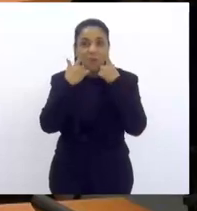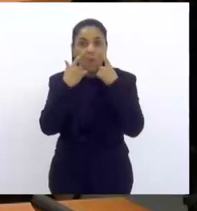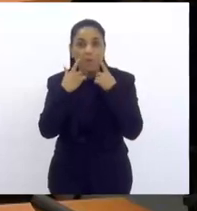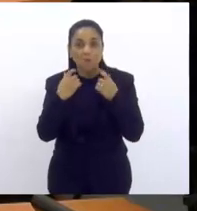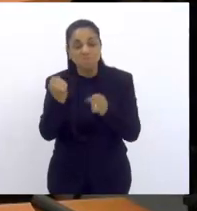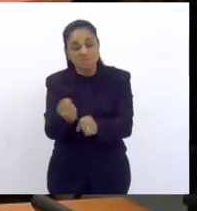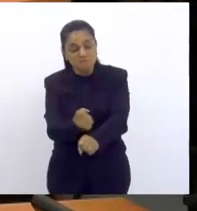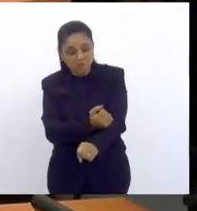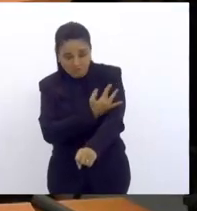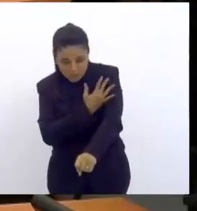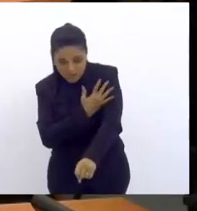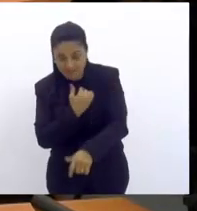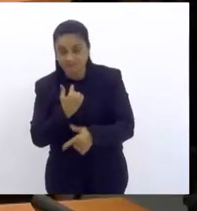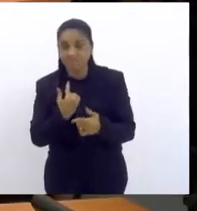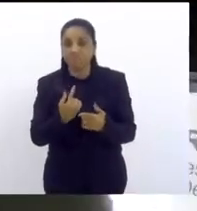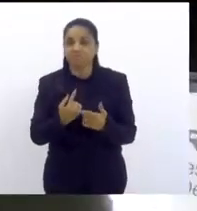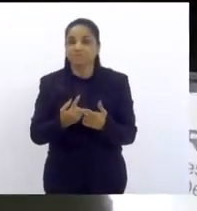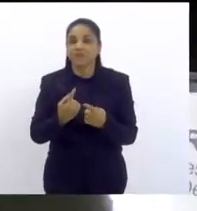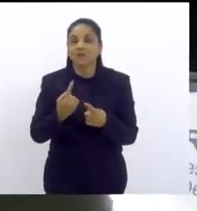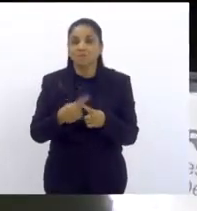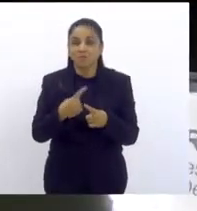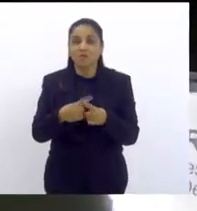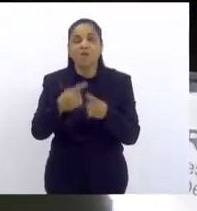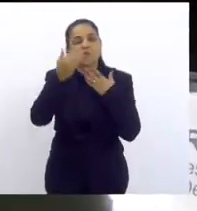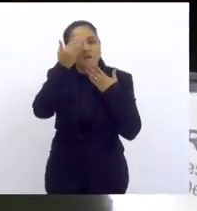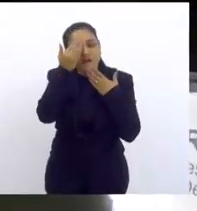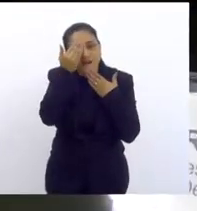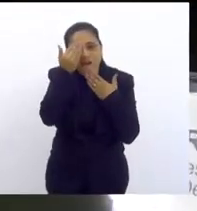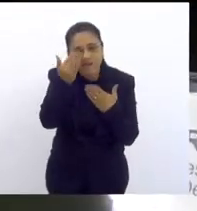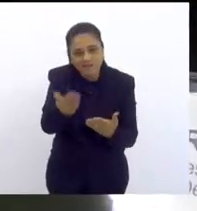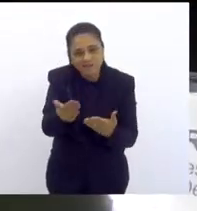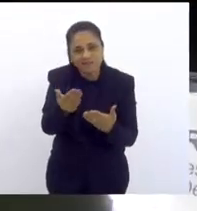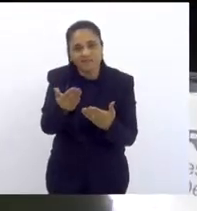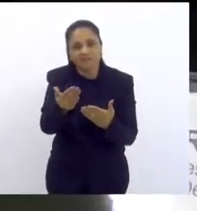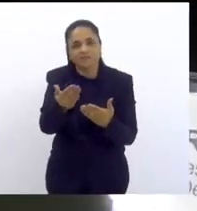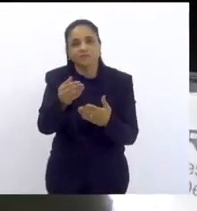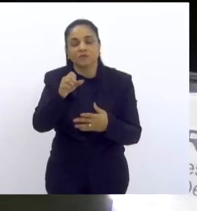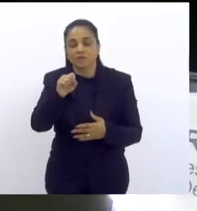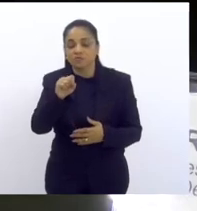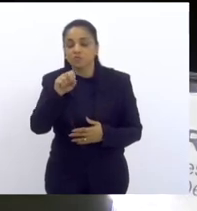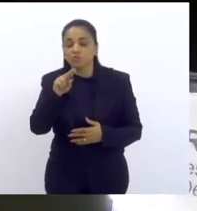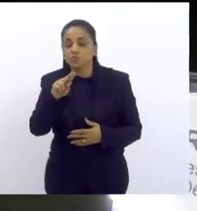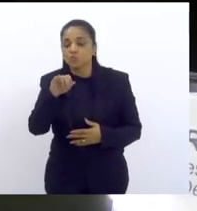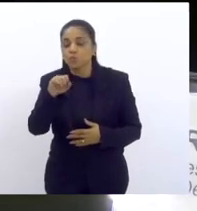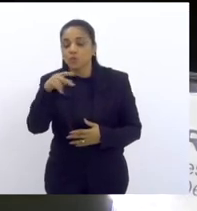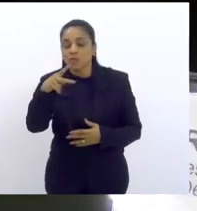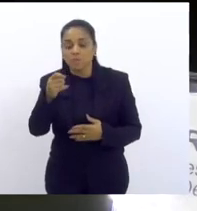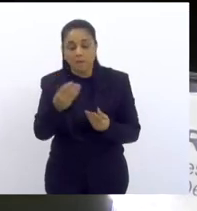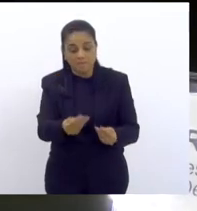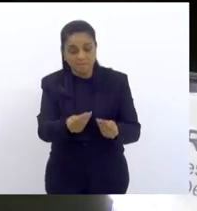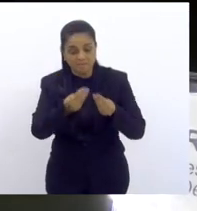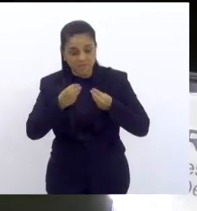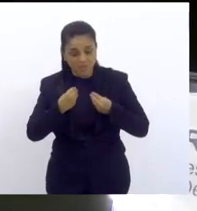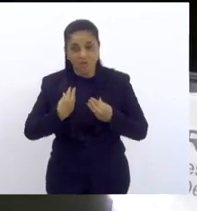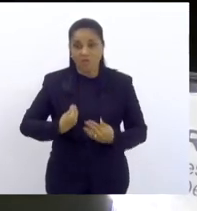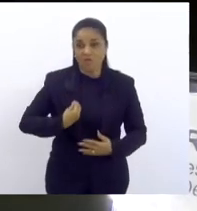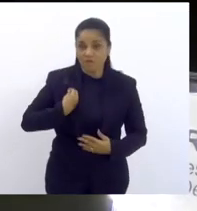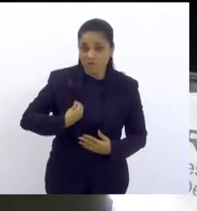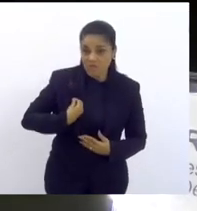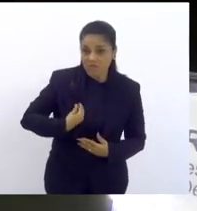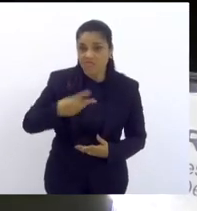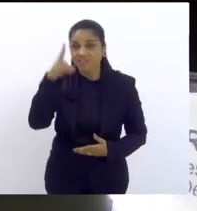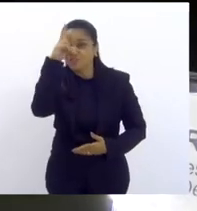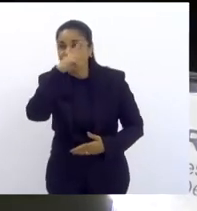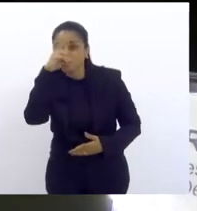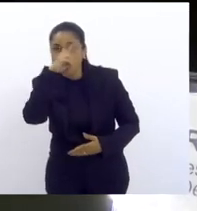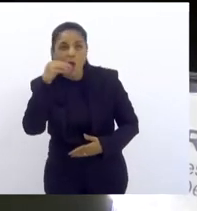de muita gratidão pelo que a sua pime deu vidas que eu vi histórias que